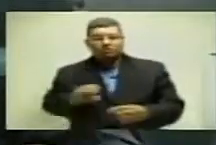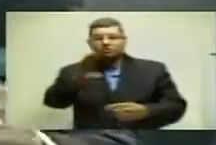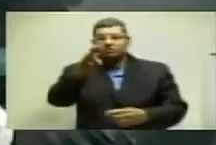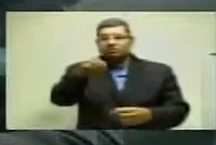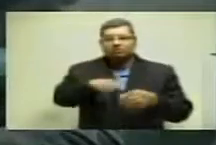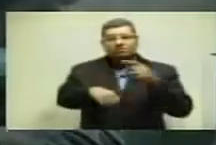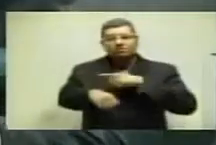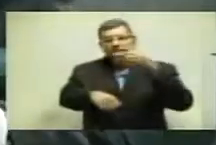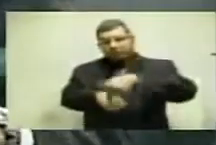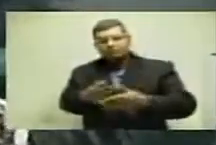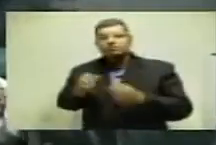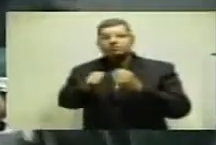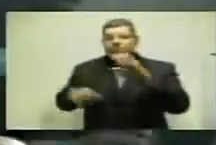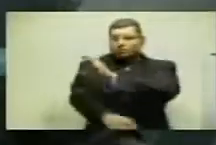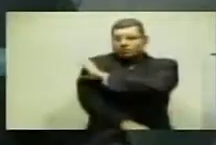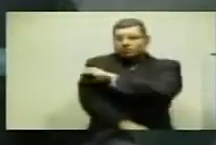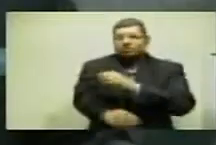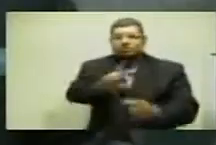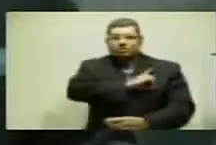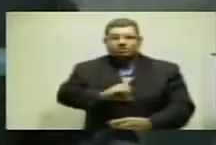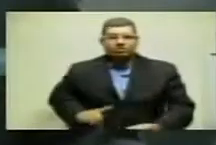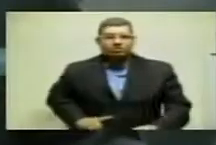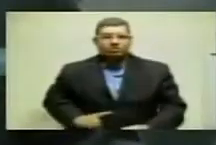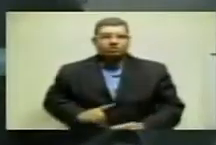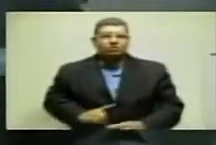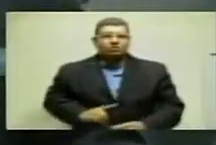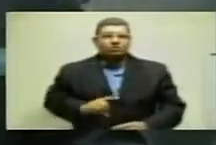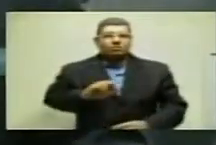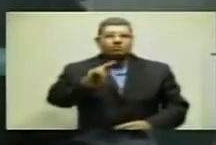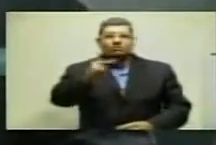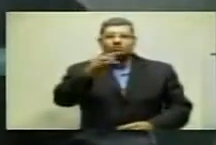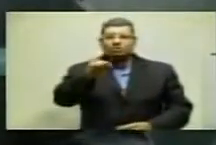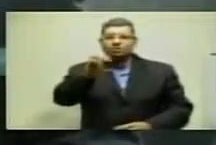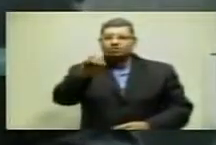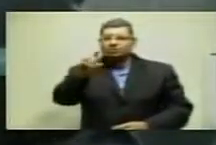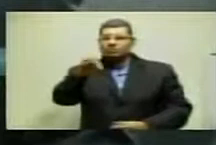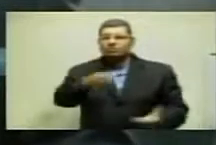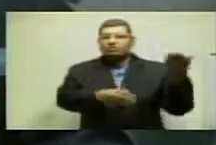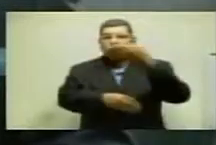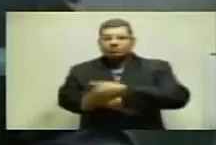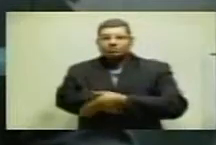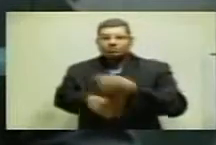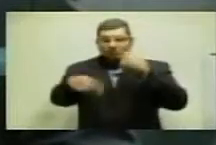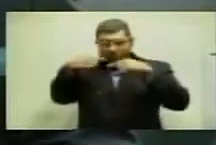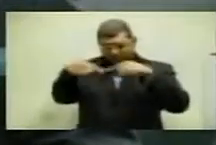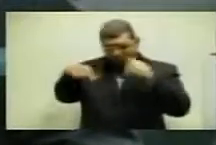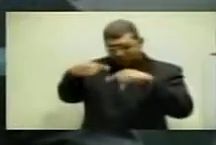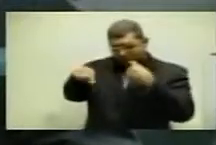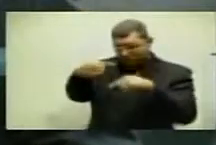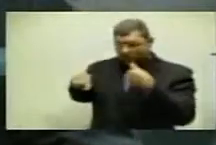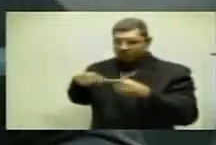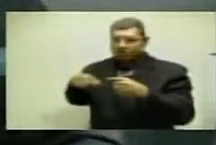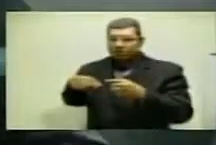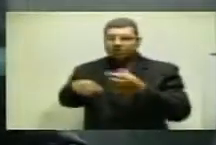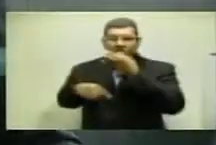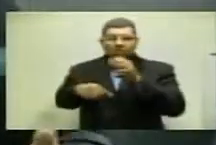bancada amazonense esteve aqui, coordenada pelo deputado Henrique Oliveira, e trouxeram para discussão